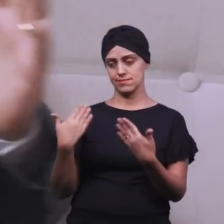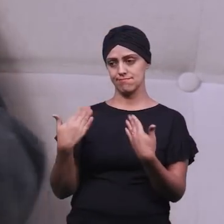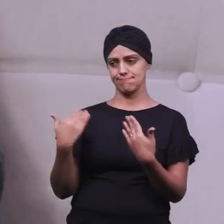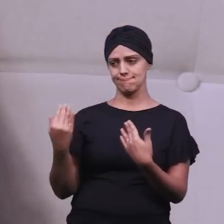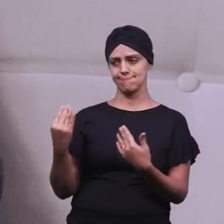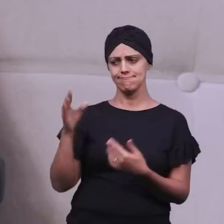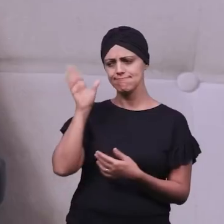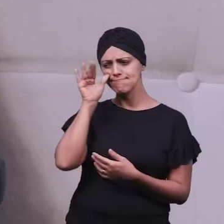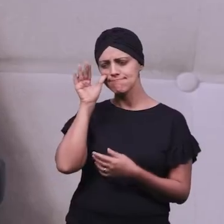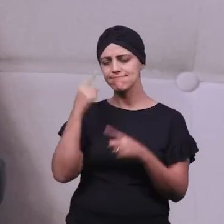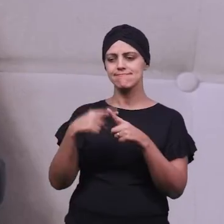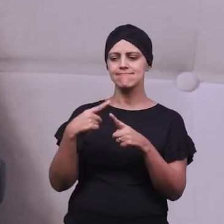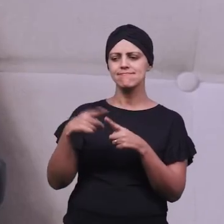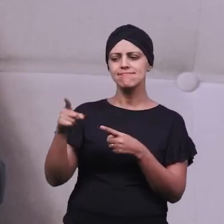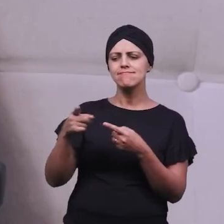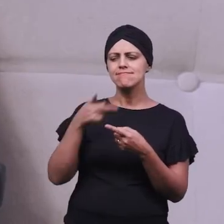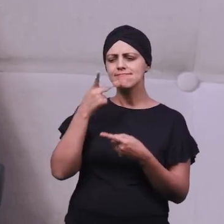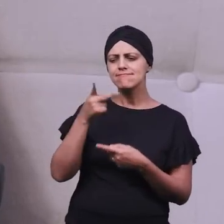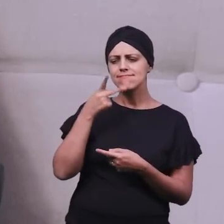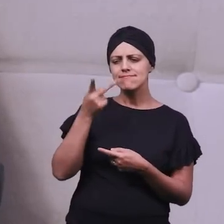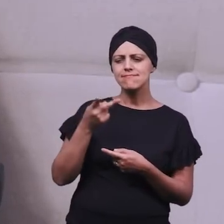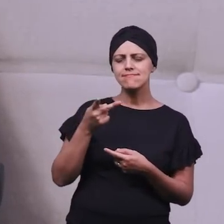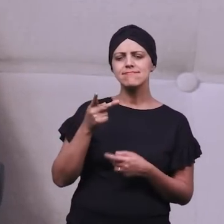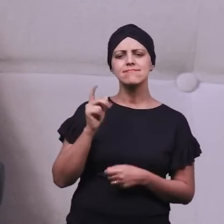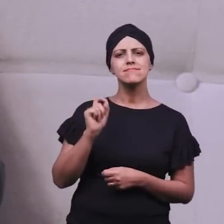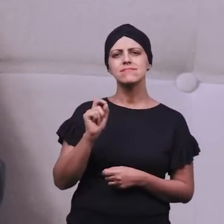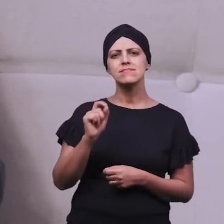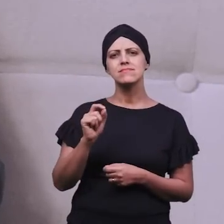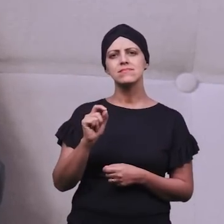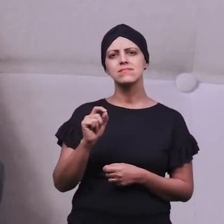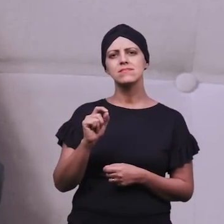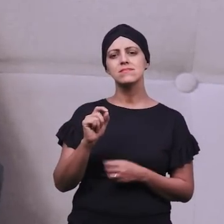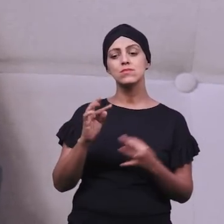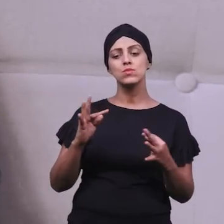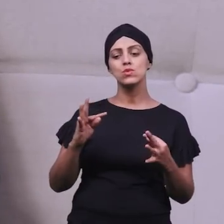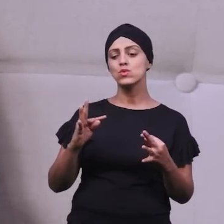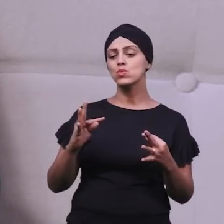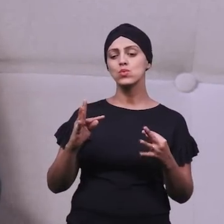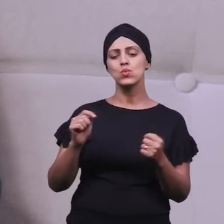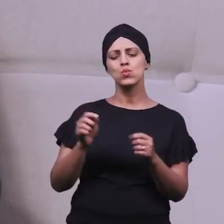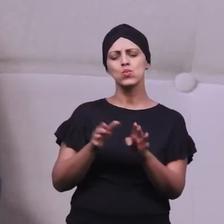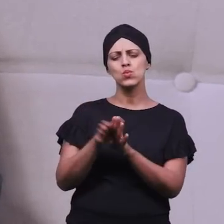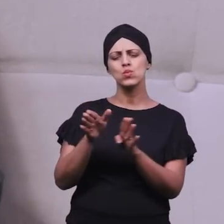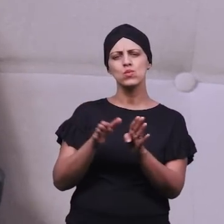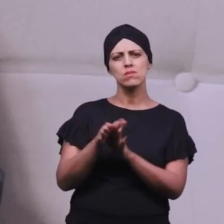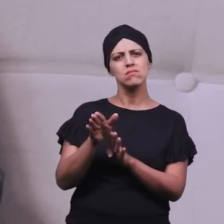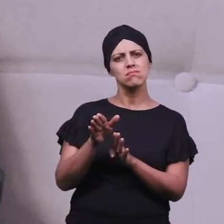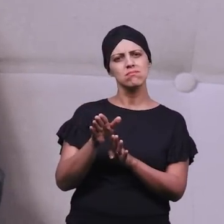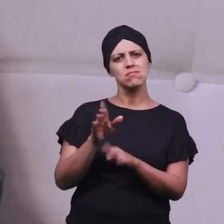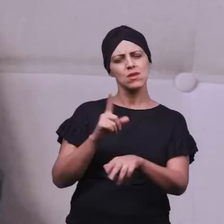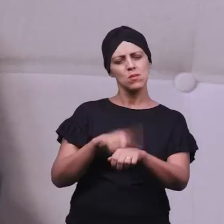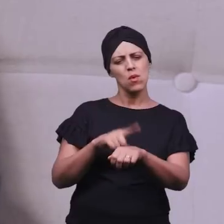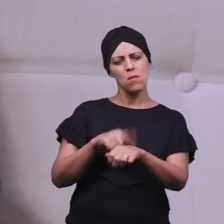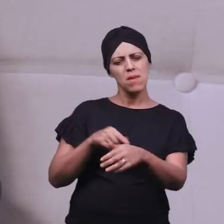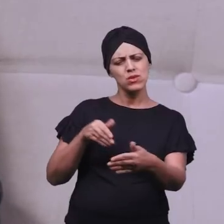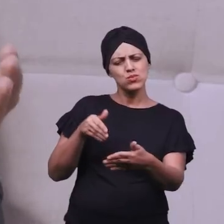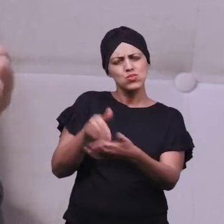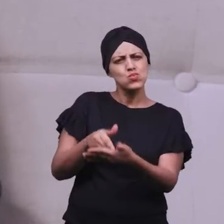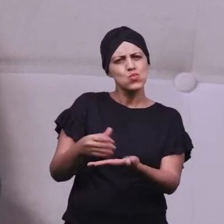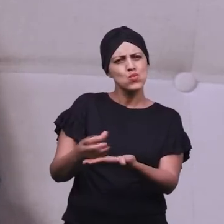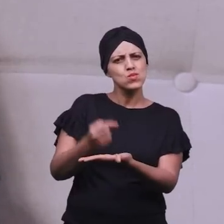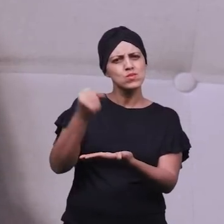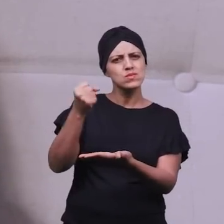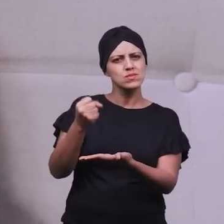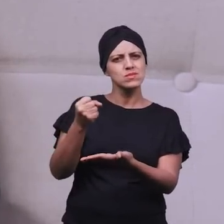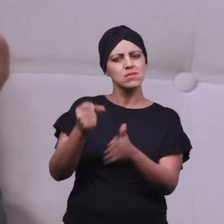nossa conversa aqui foi muito interessante, porque você trouxe um aspecto de que toda a orientação da última hora,